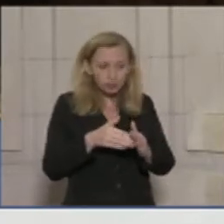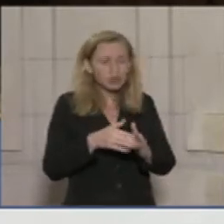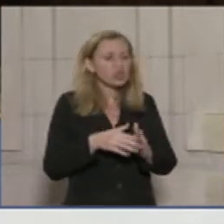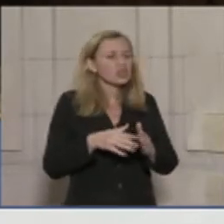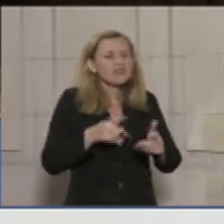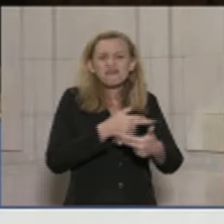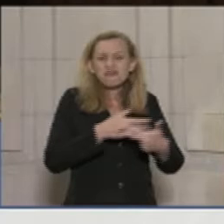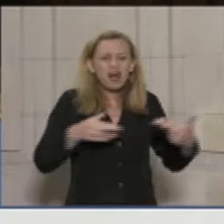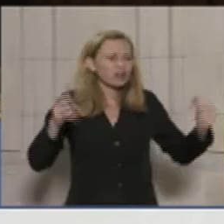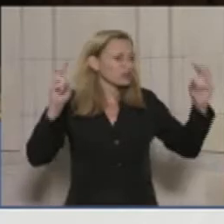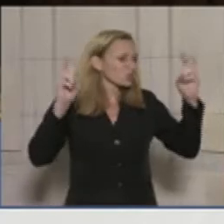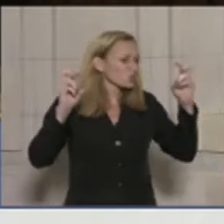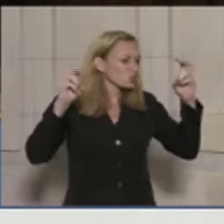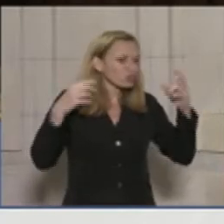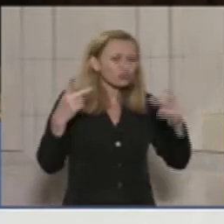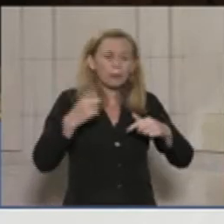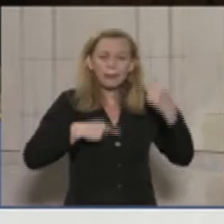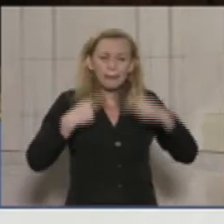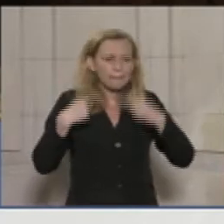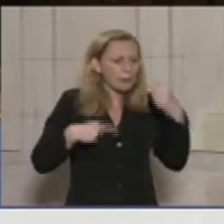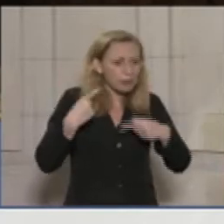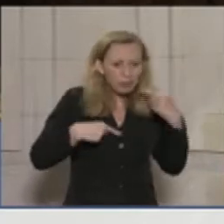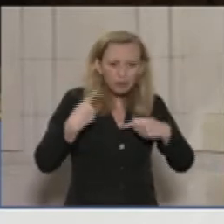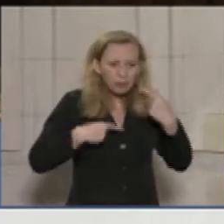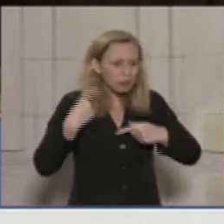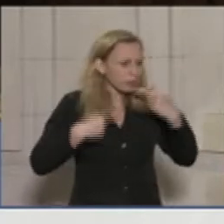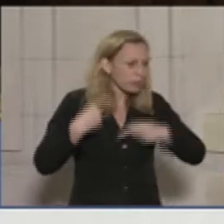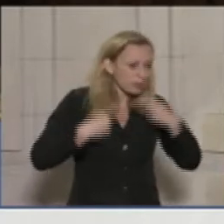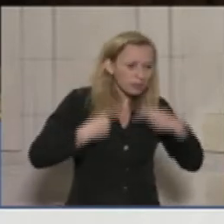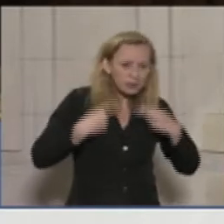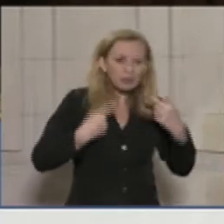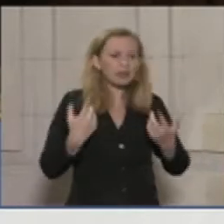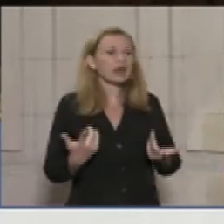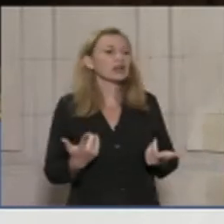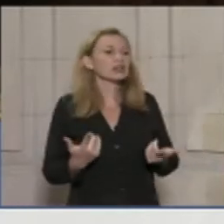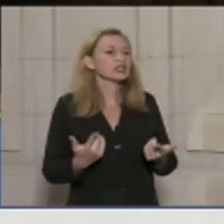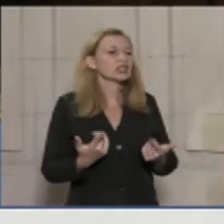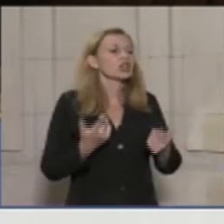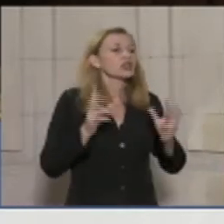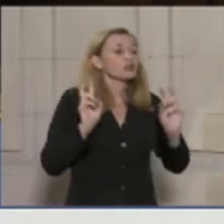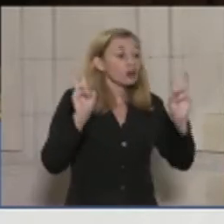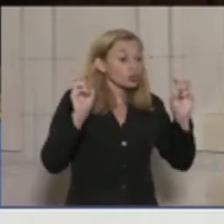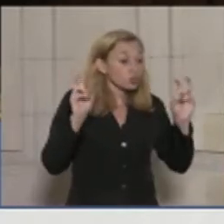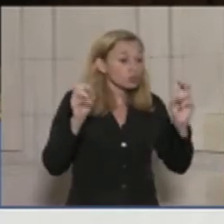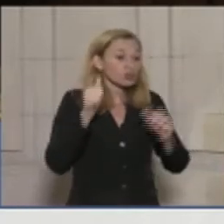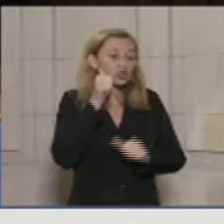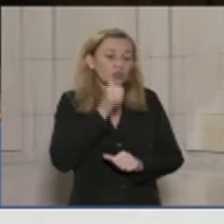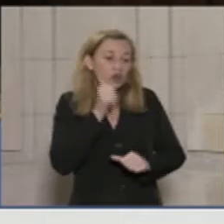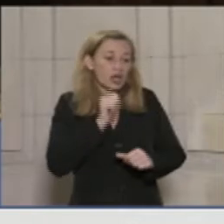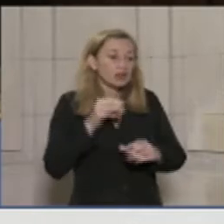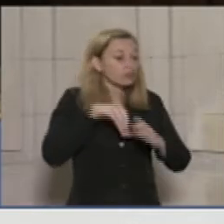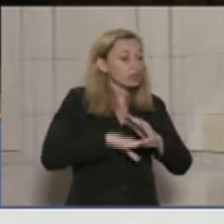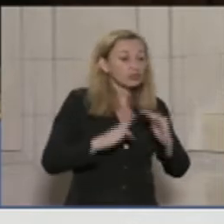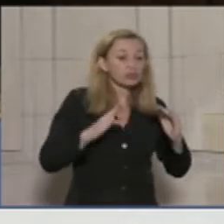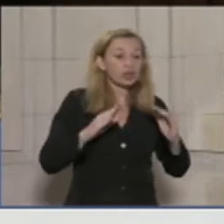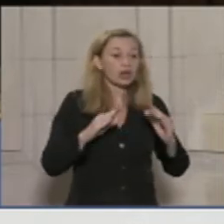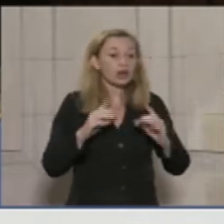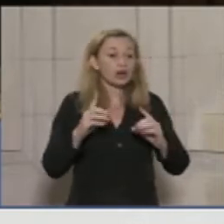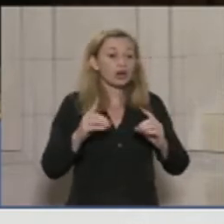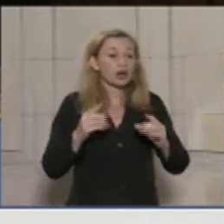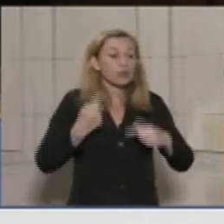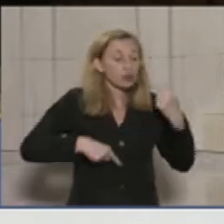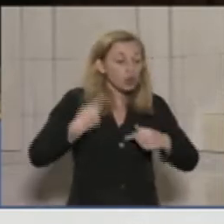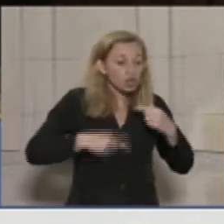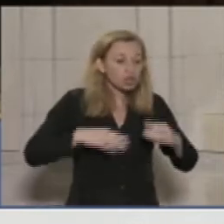tratados diversos assuntos, debatidos, diversas discussões houveram ali, sobre a situação das mulheres na política no mundo todo.